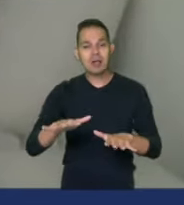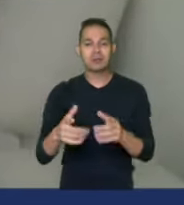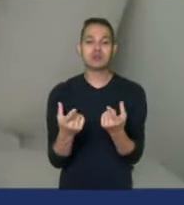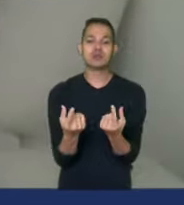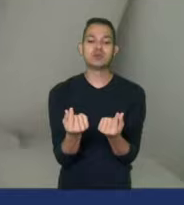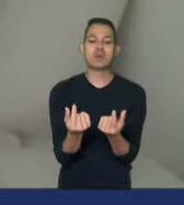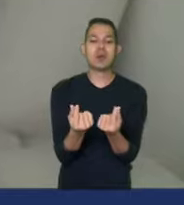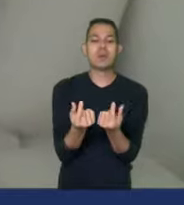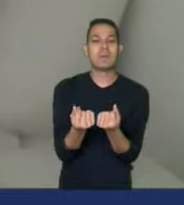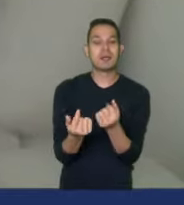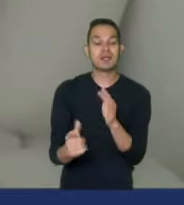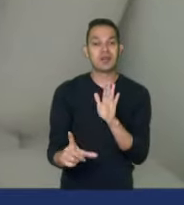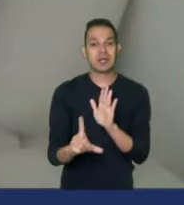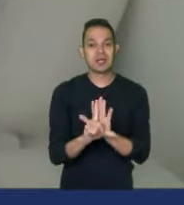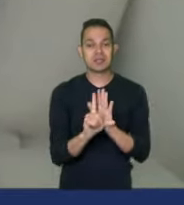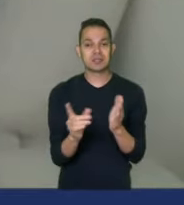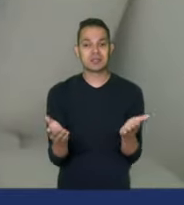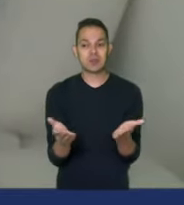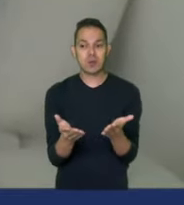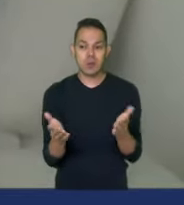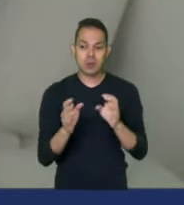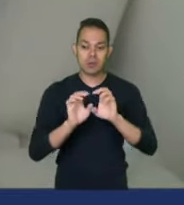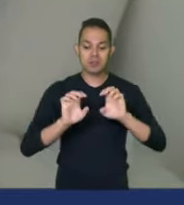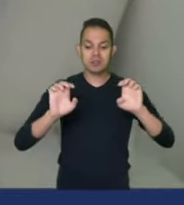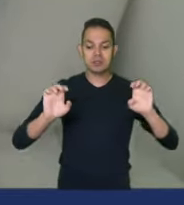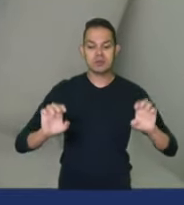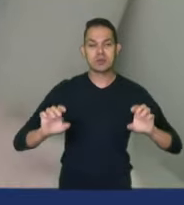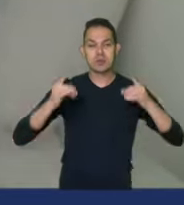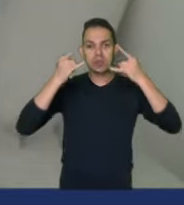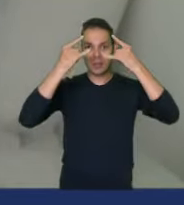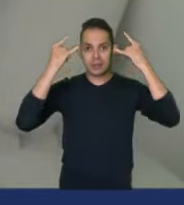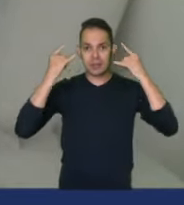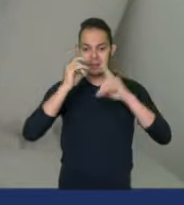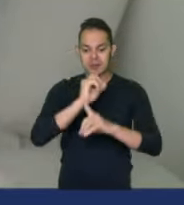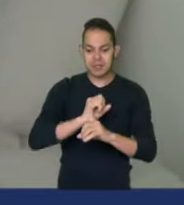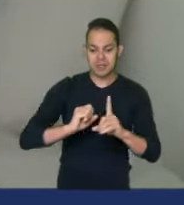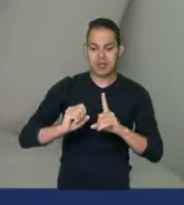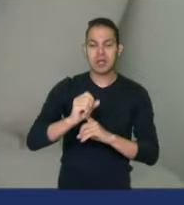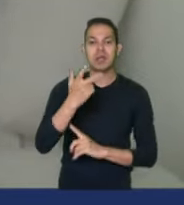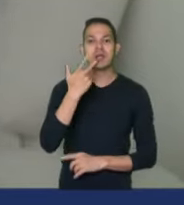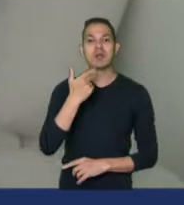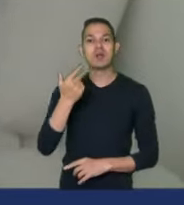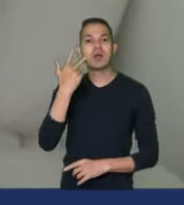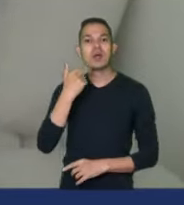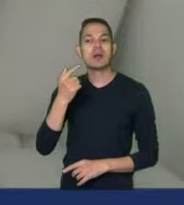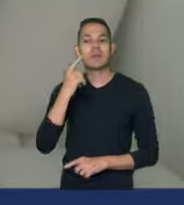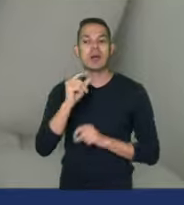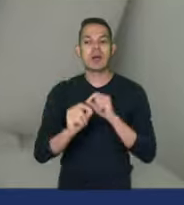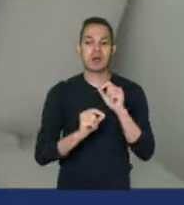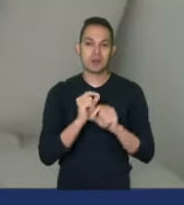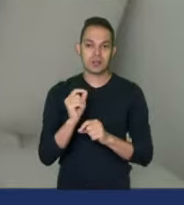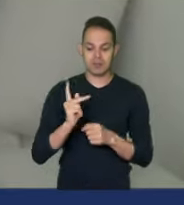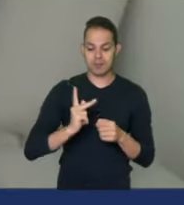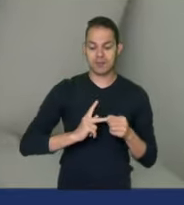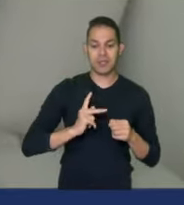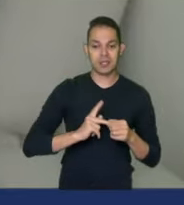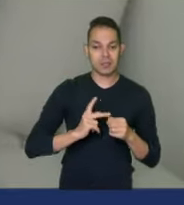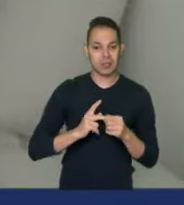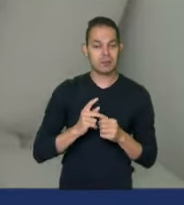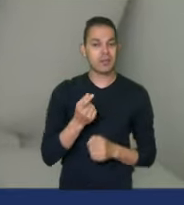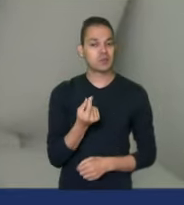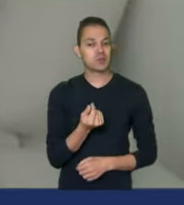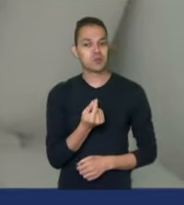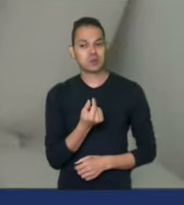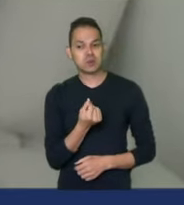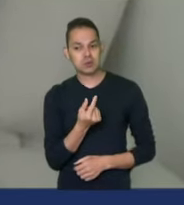essa legislação, com essa estrutura do capital social, é razoável que a Petrobras receba um preço compatível